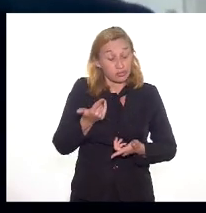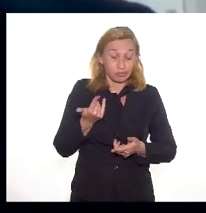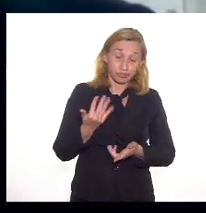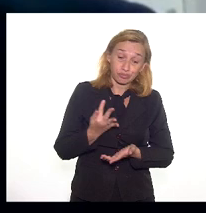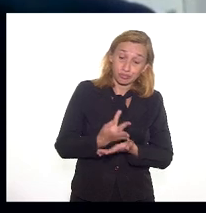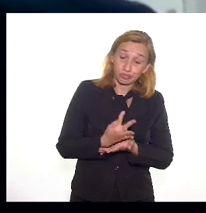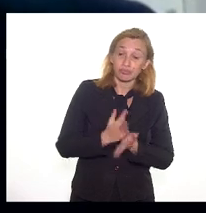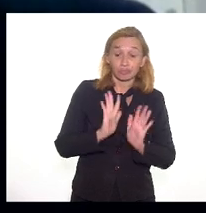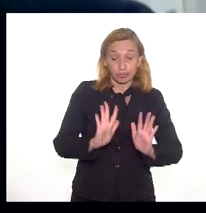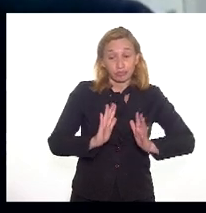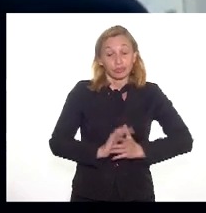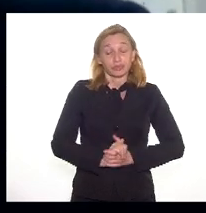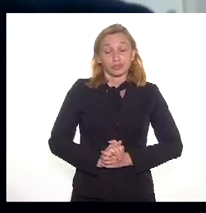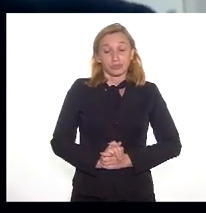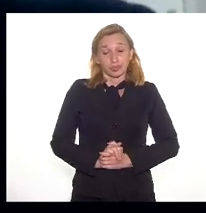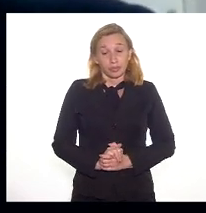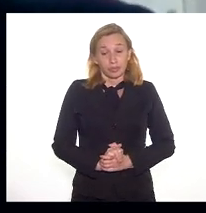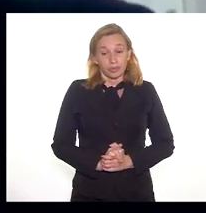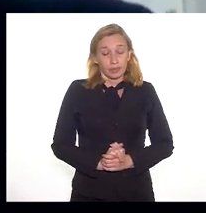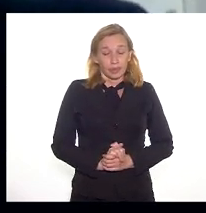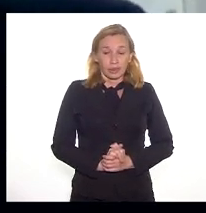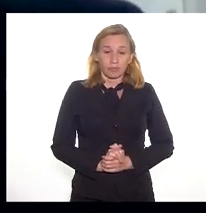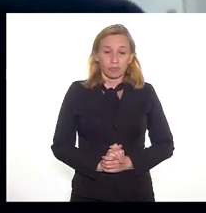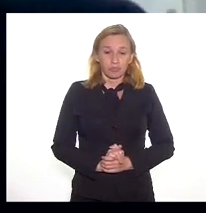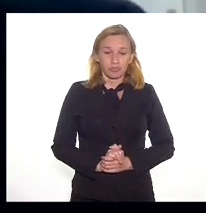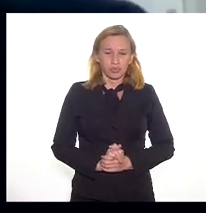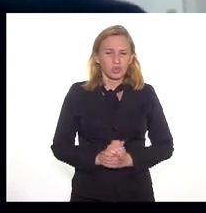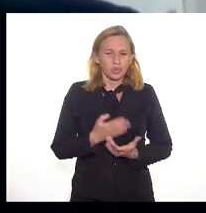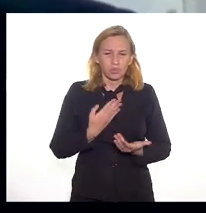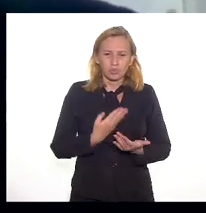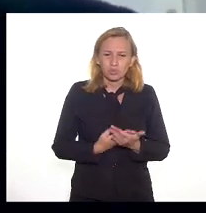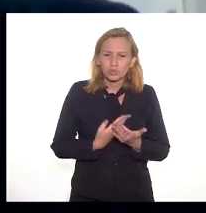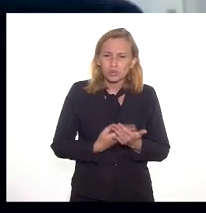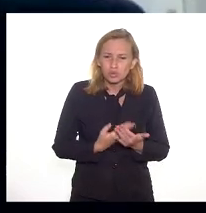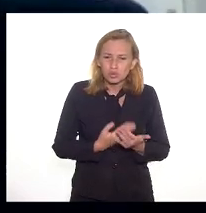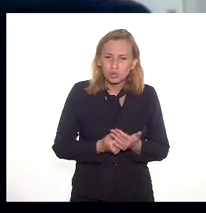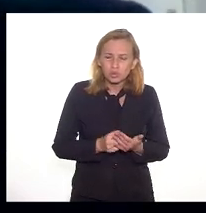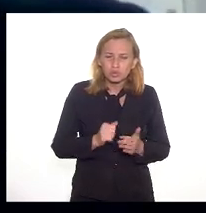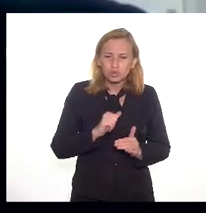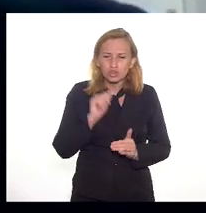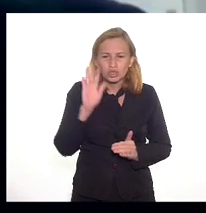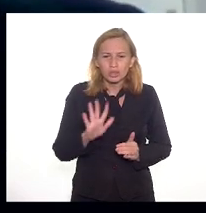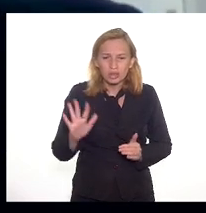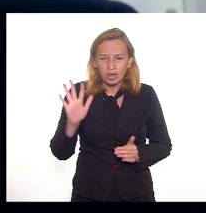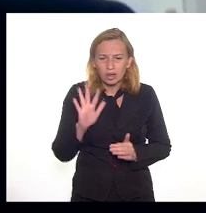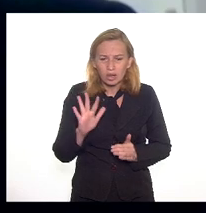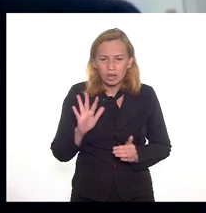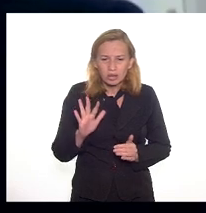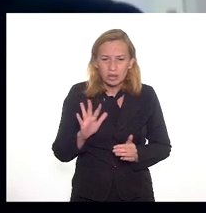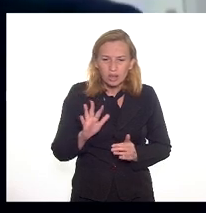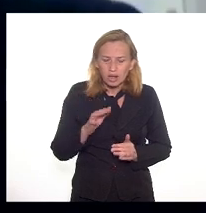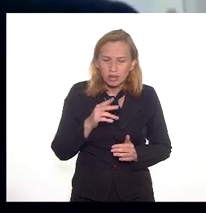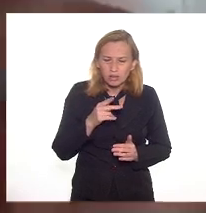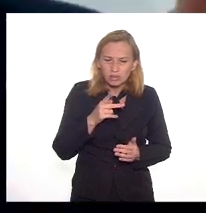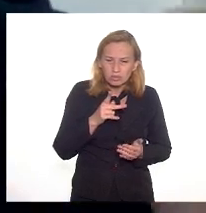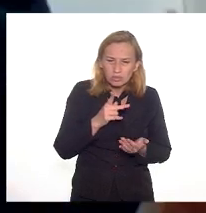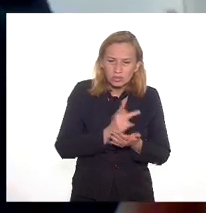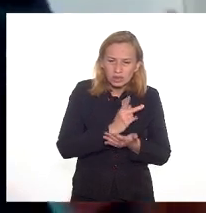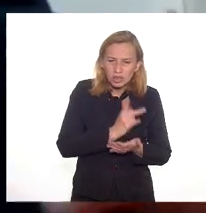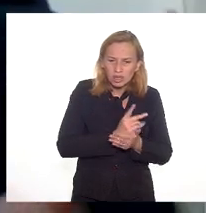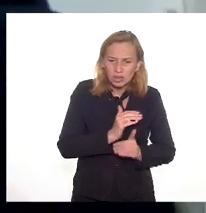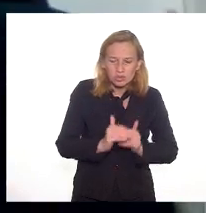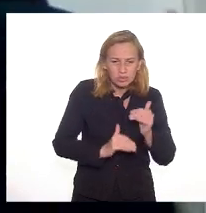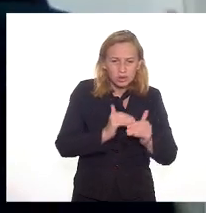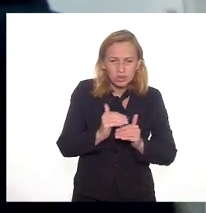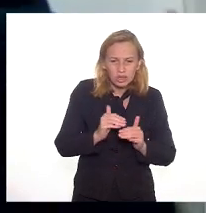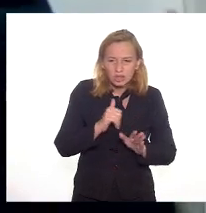muito afinco, deputado. A gente não quer receber multa de conteúdo local de maneira nenhuma. Multa é uma falha do processo de